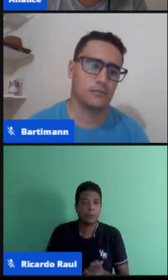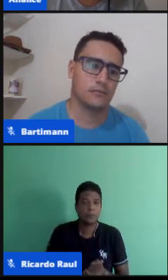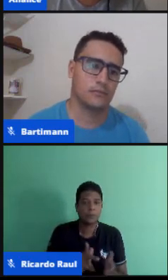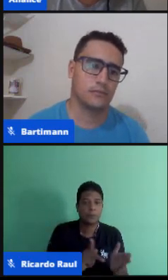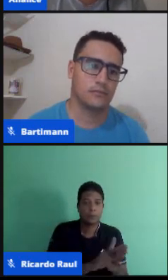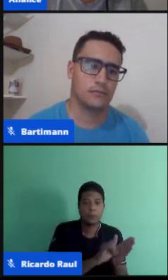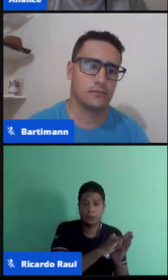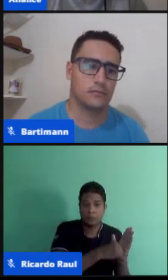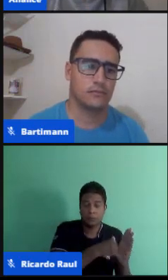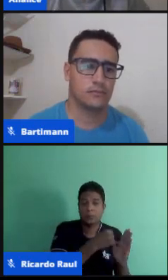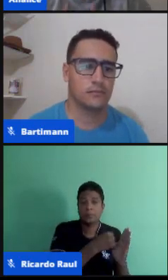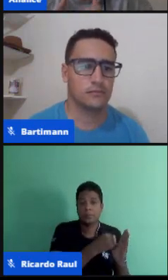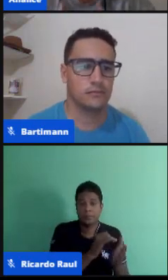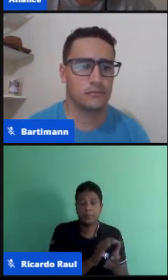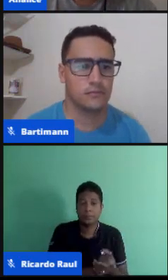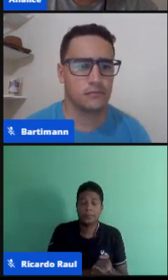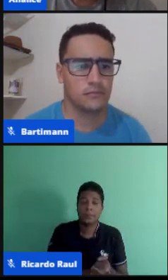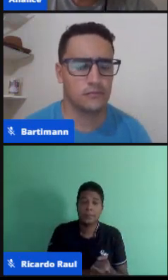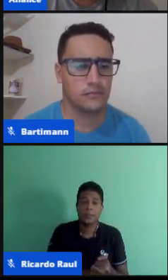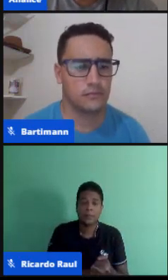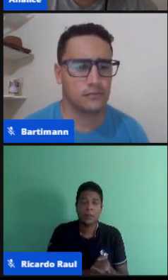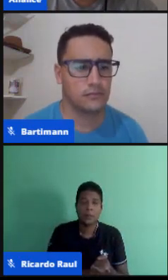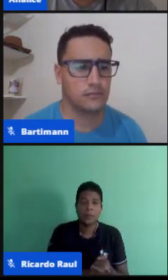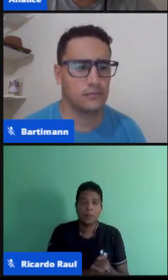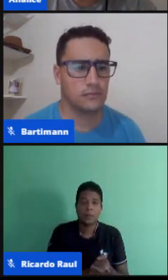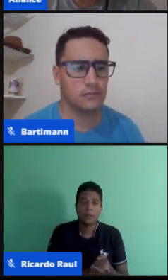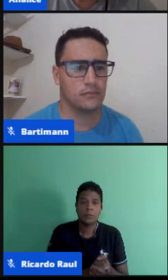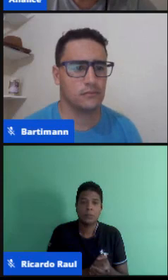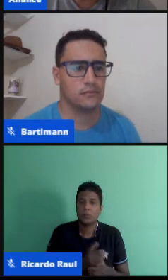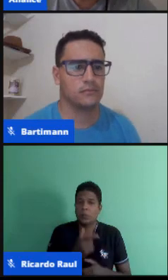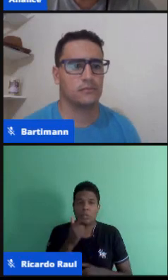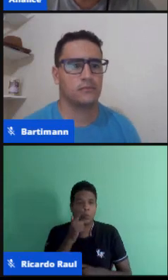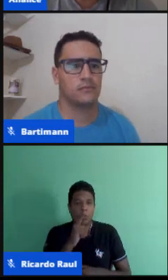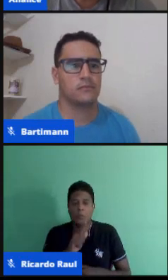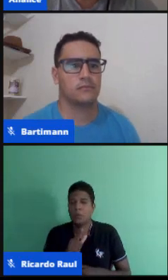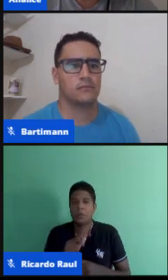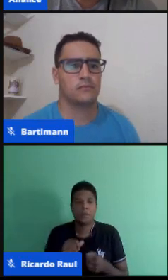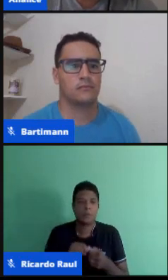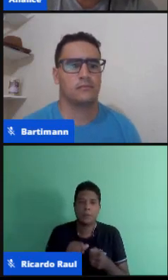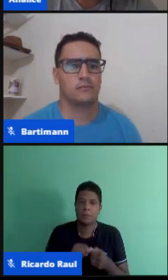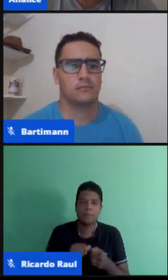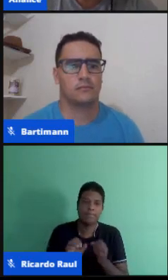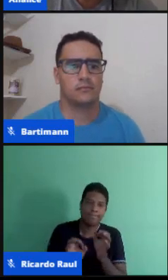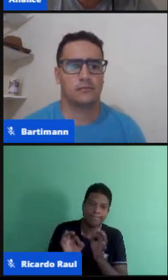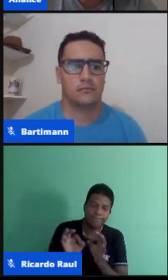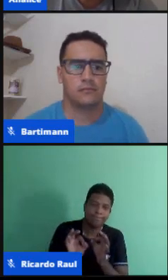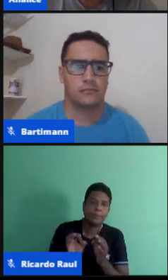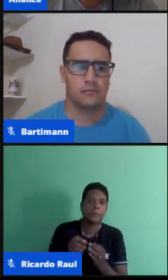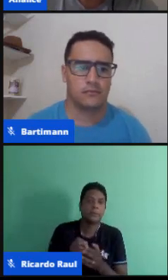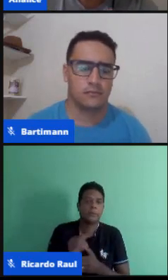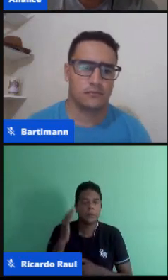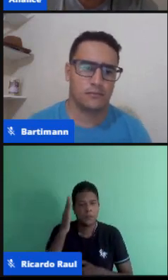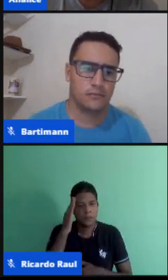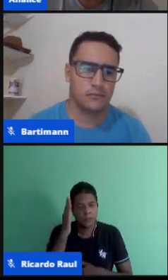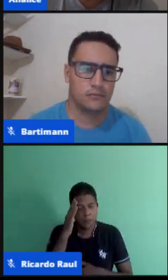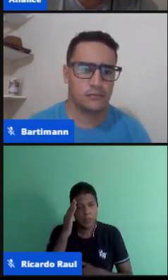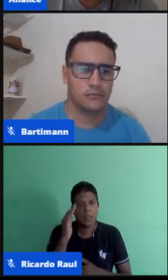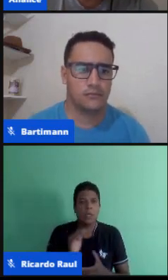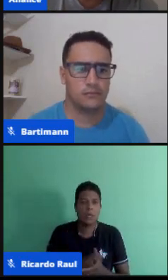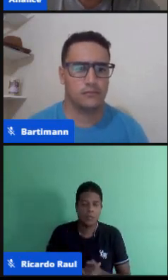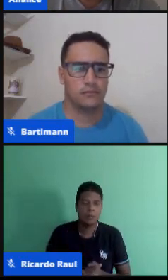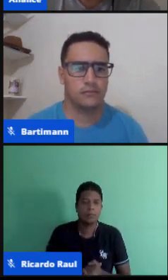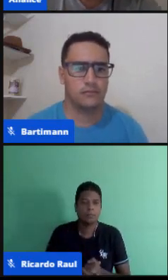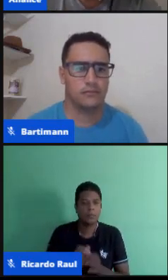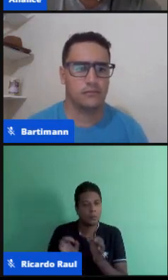que o povo enche nossa paciência, não é assim? Mas a gente não consegue fazer sem planejamento mesmo, né? Então, eu sei que vocês planejam, né?